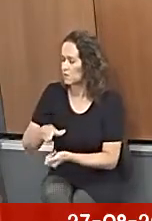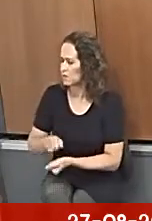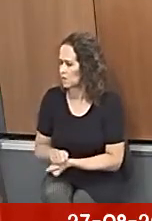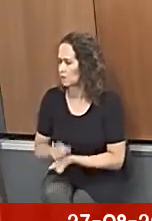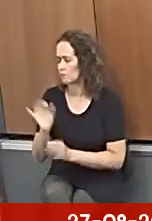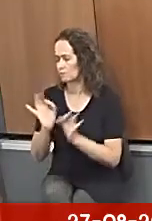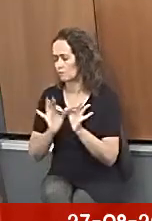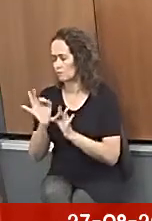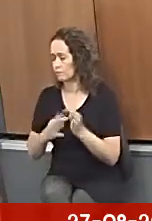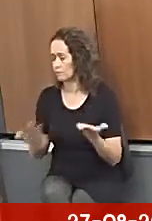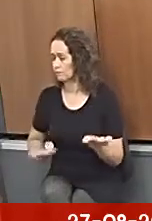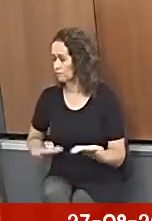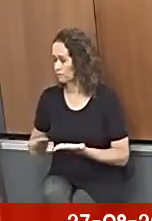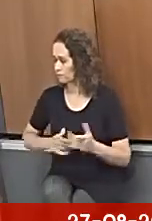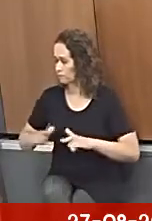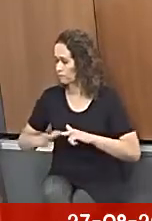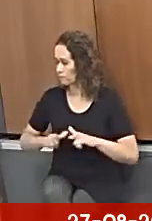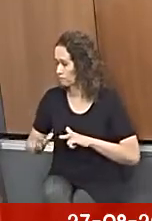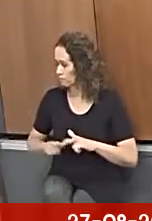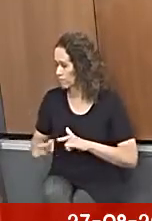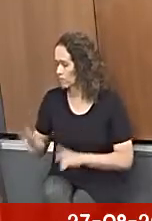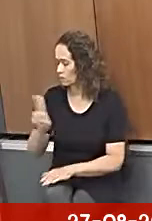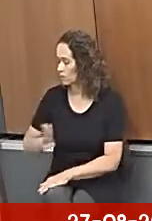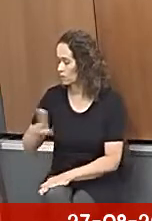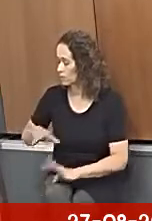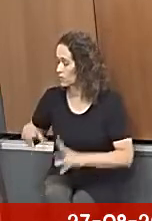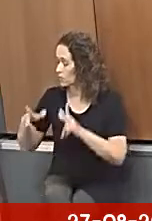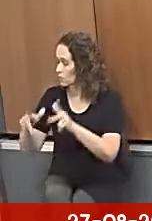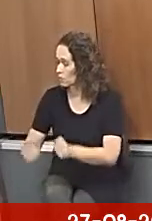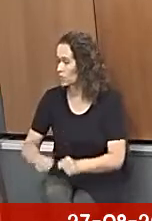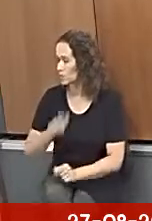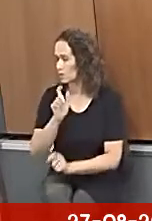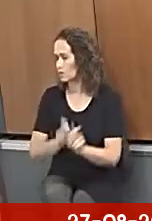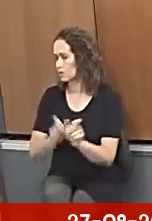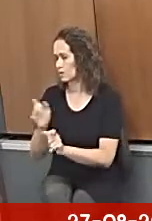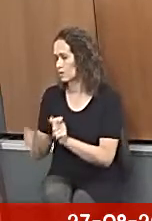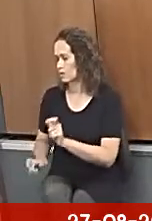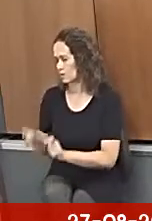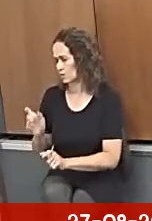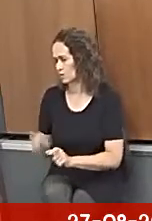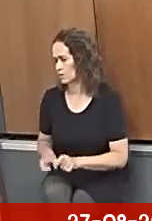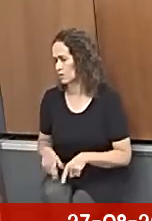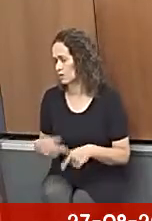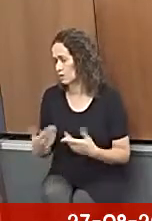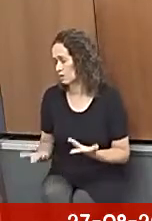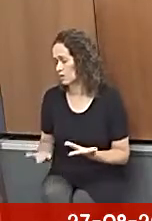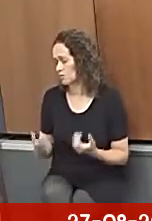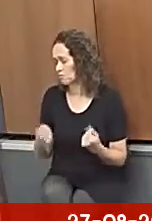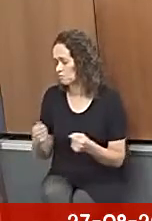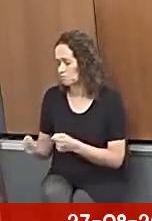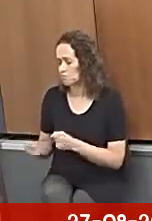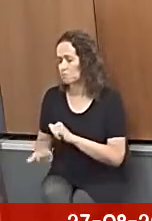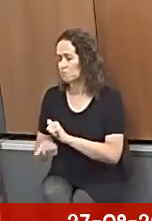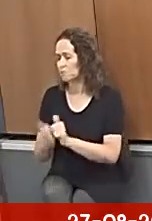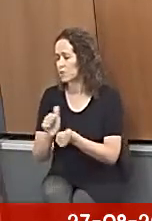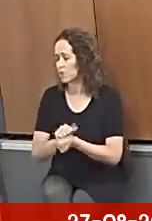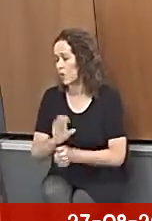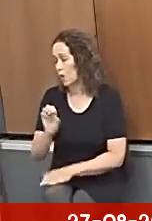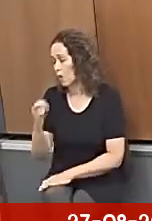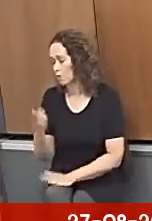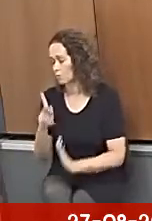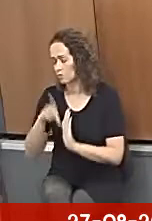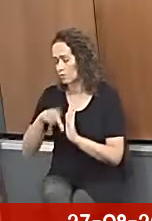programas e serviços a serem usados por todas as pessoas sem necessidade de adaptação ou de projeto específico